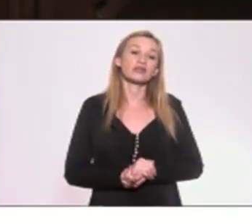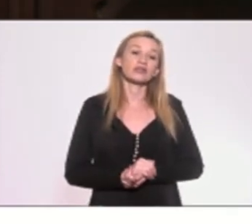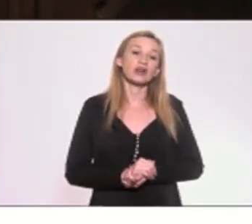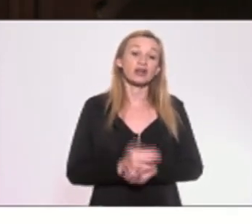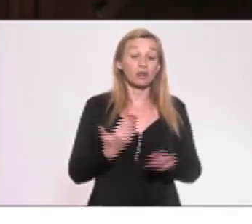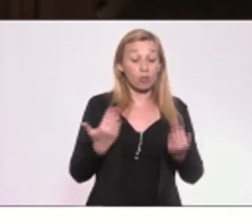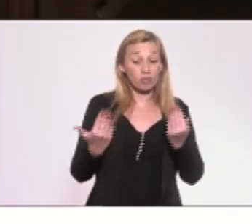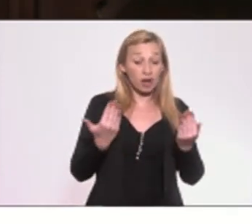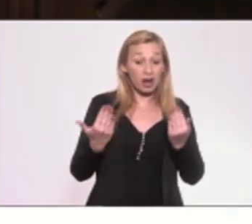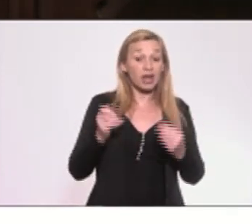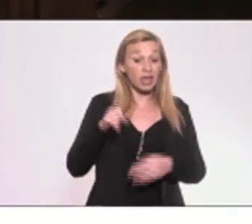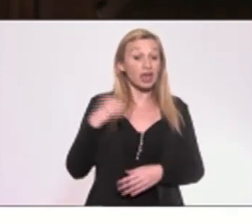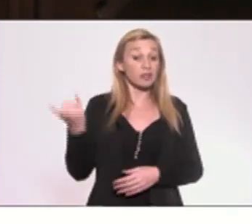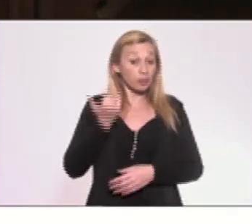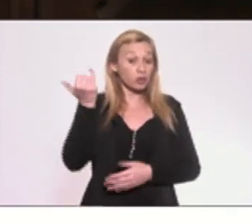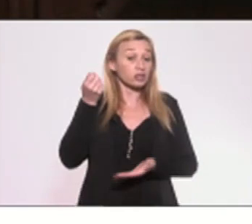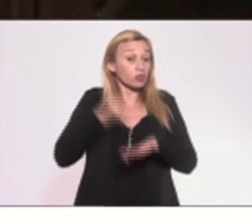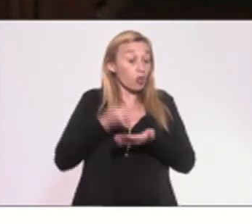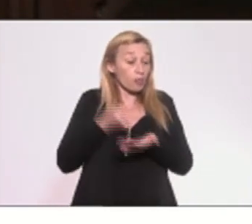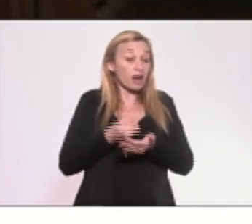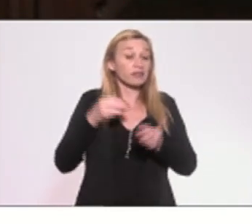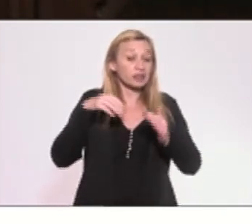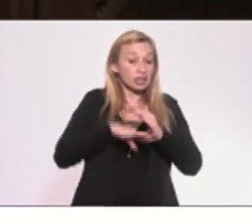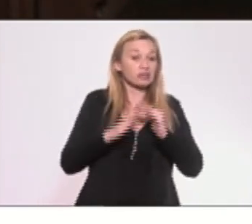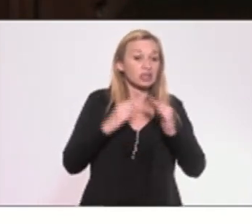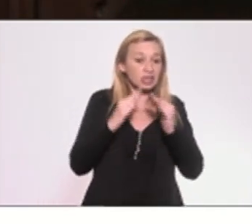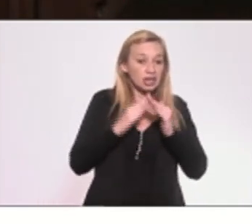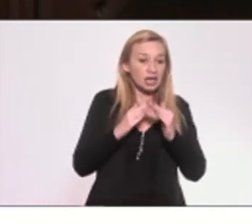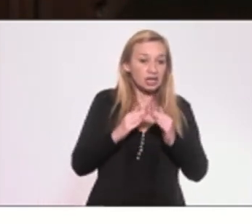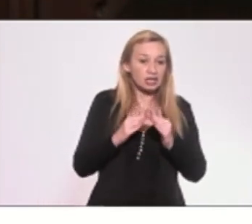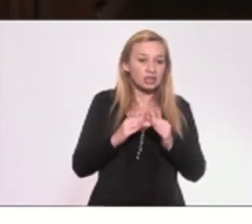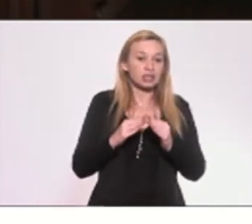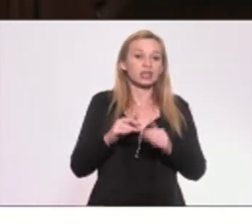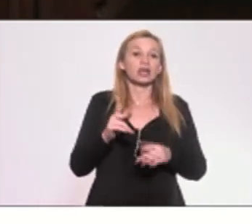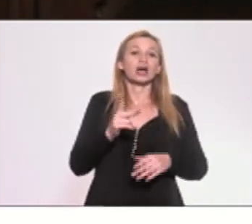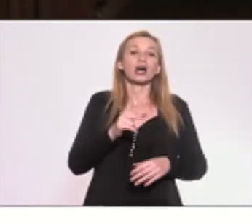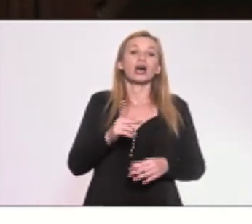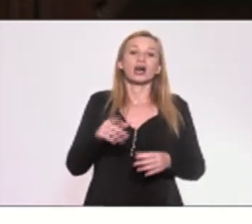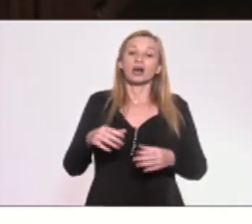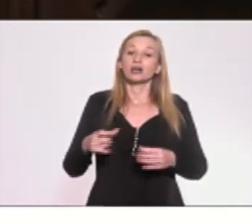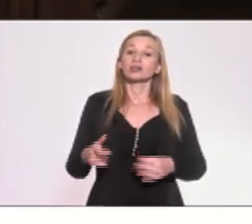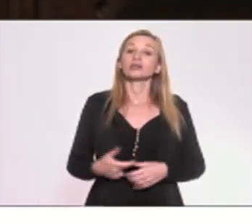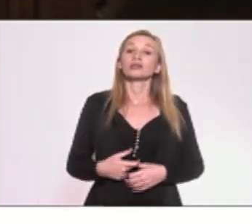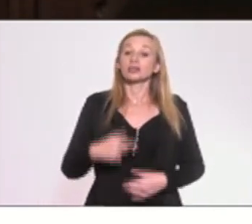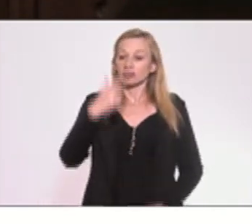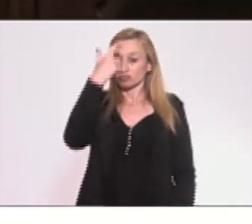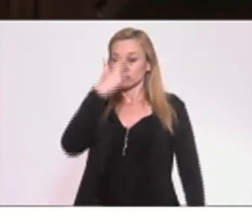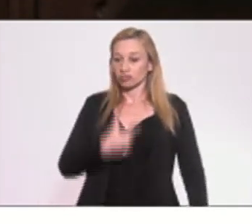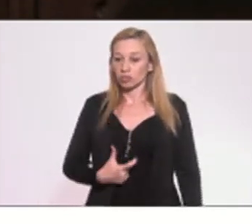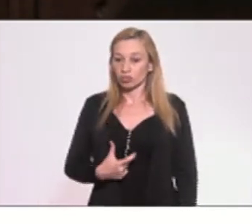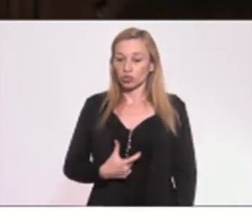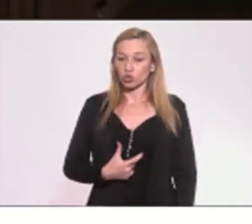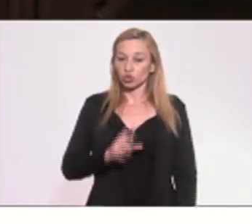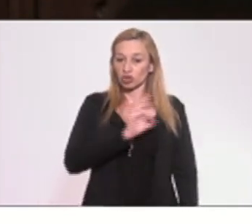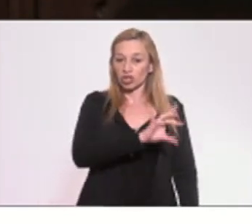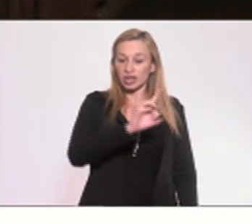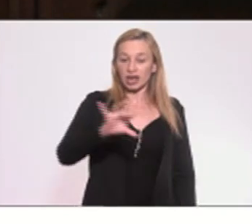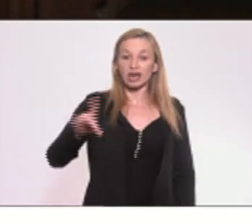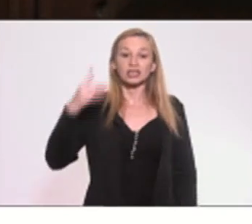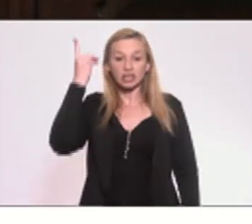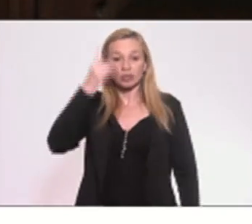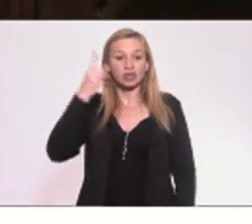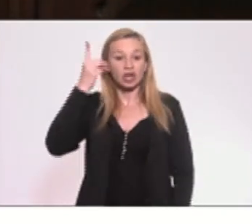aí é importante a gente cobrar aqui dentro dessa casa a postura transparente dos deputados. Porque uma vez aprovada